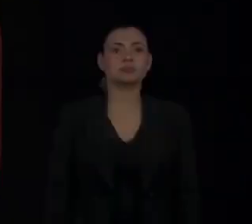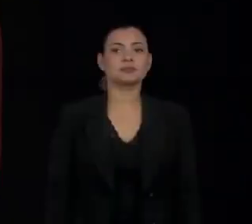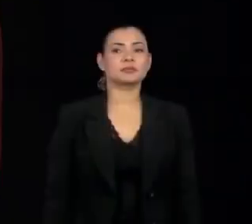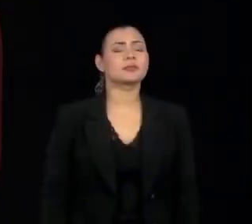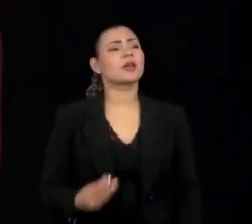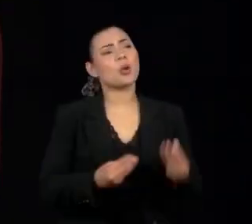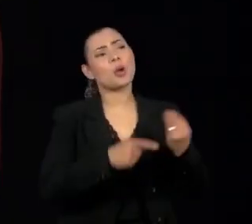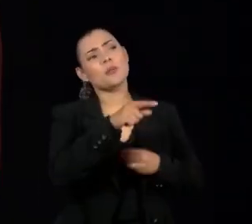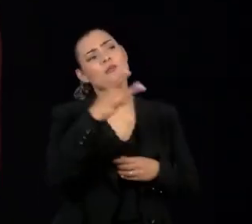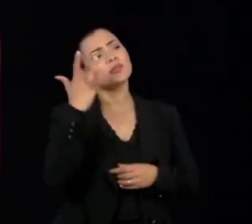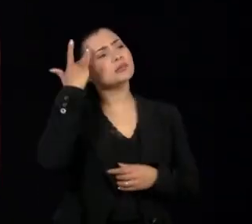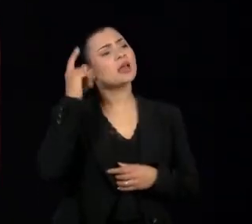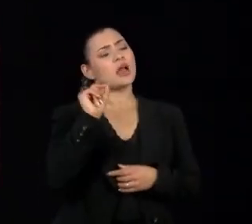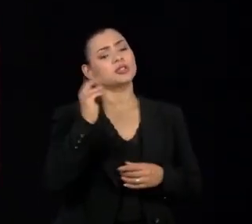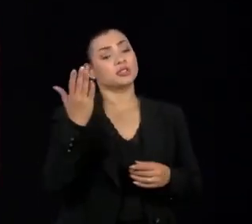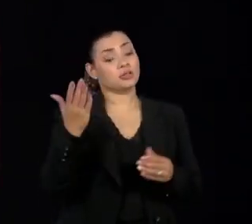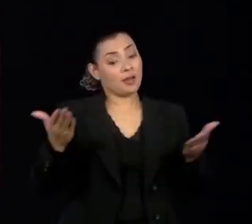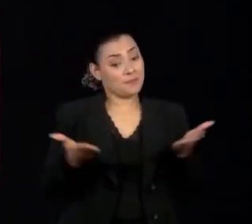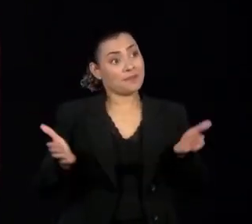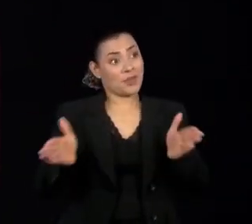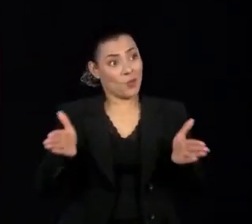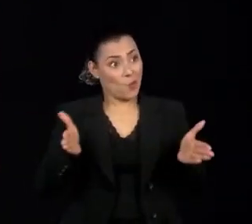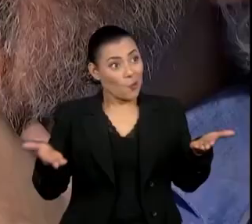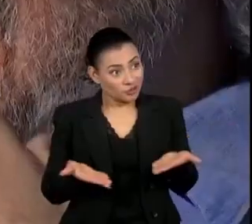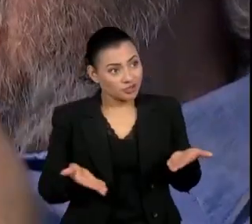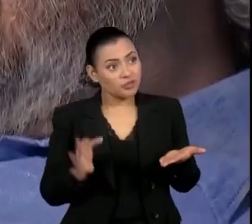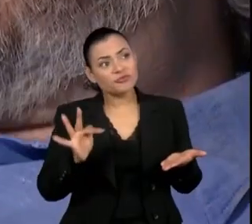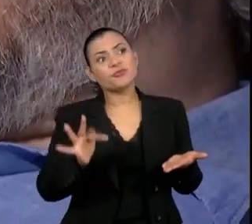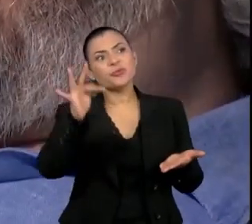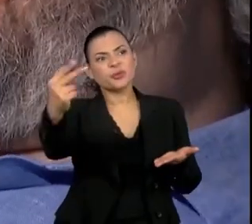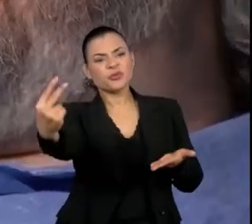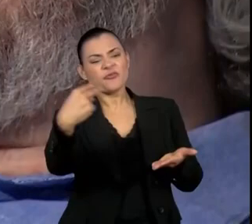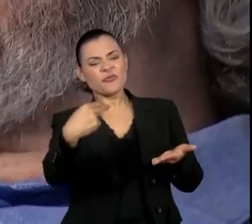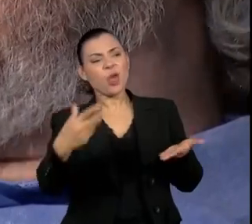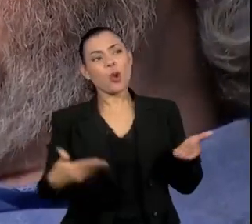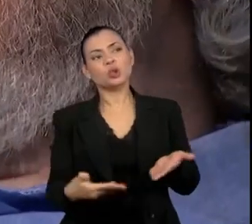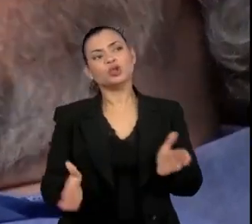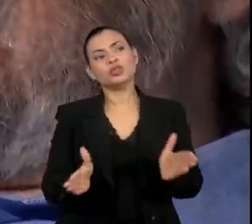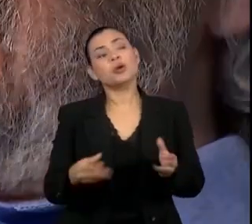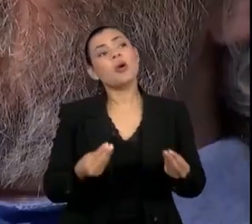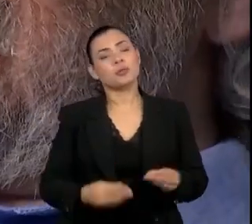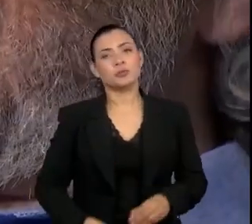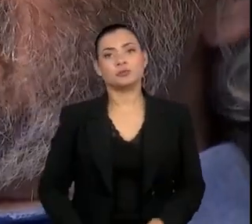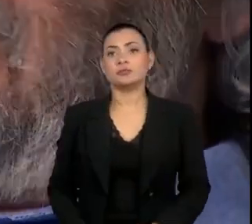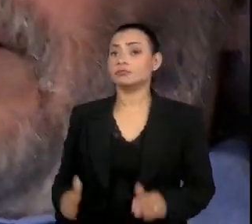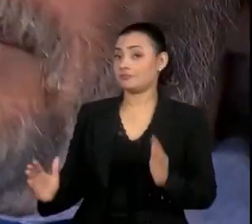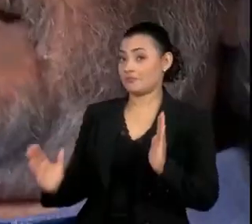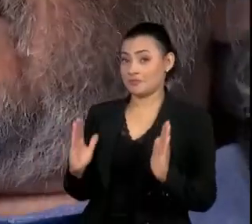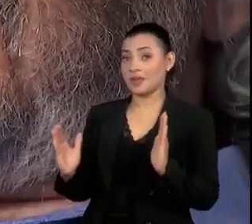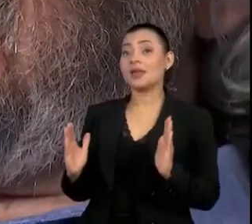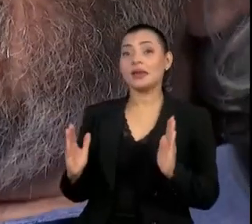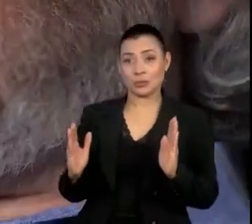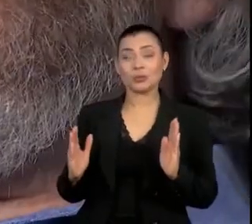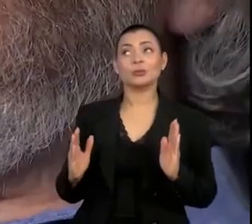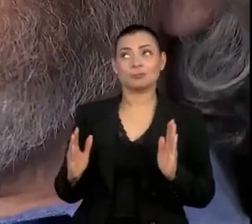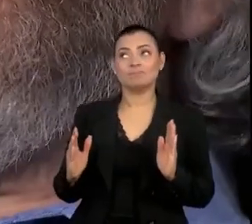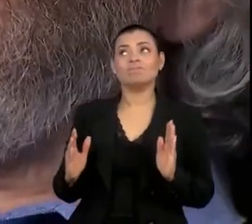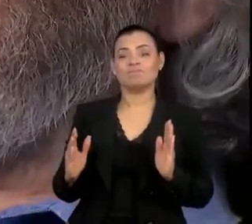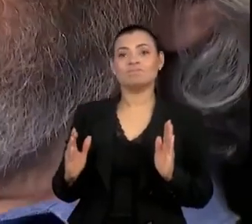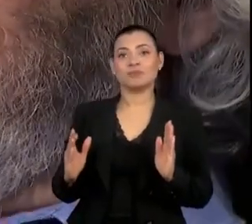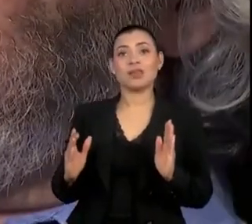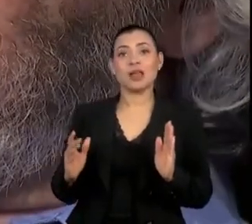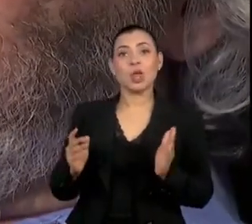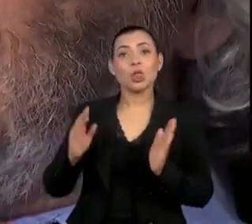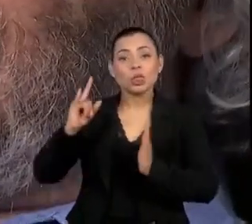como você acha que a nossa época vai ser retratada? De uma maneira, infelizmente, muito fragmentada e com muito